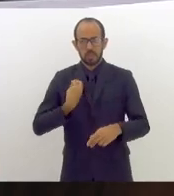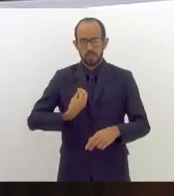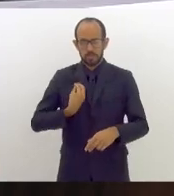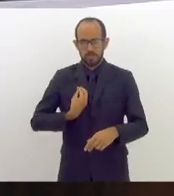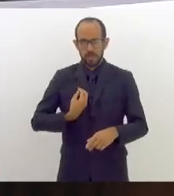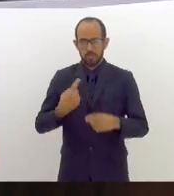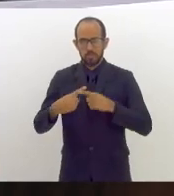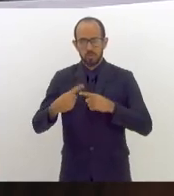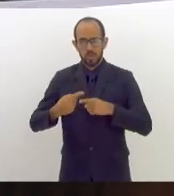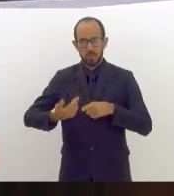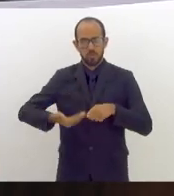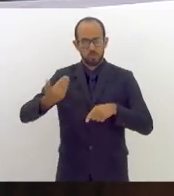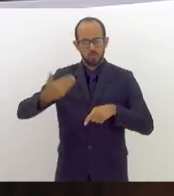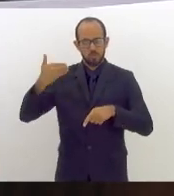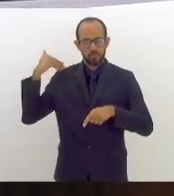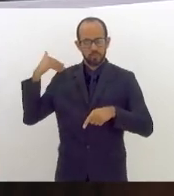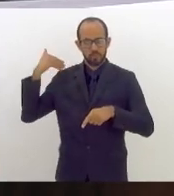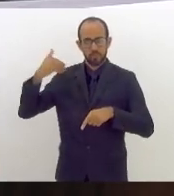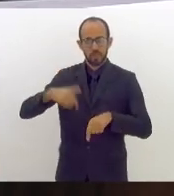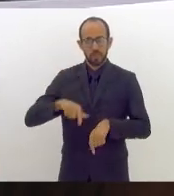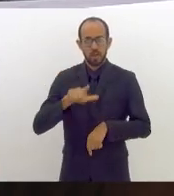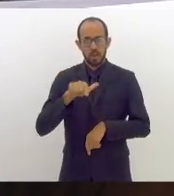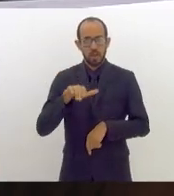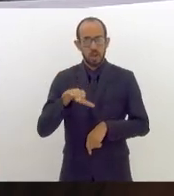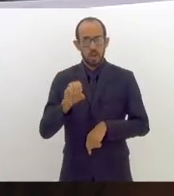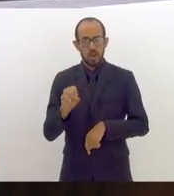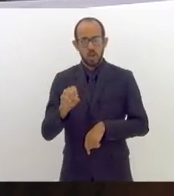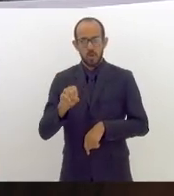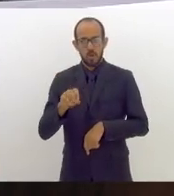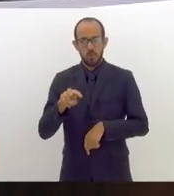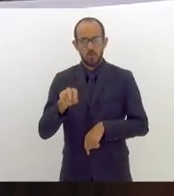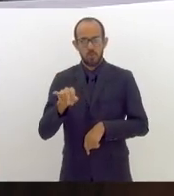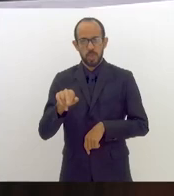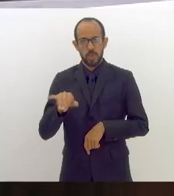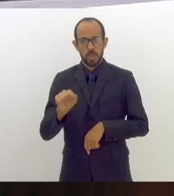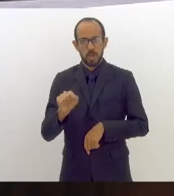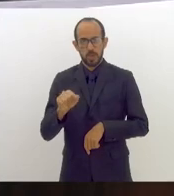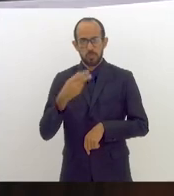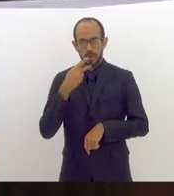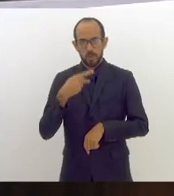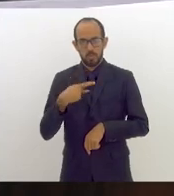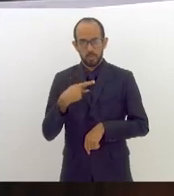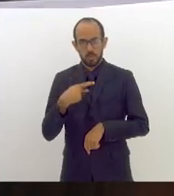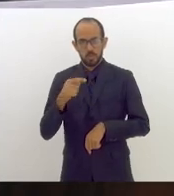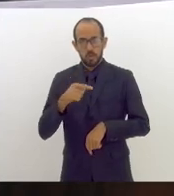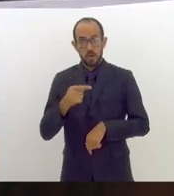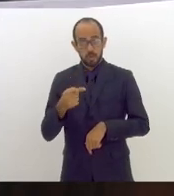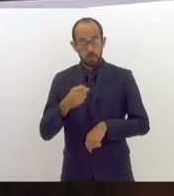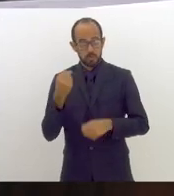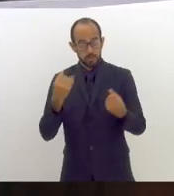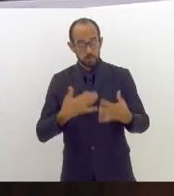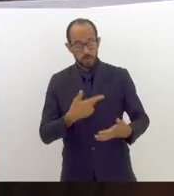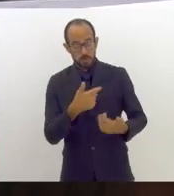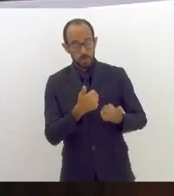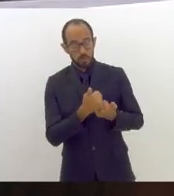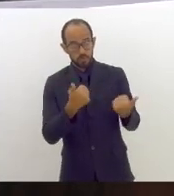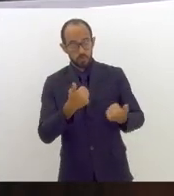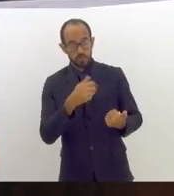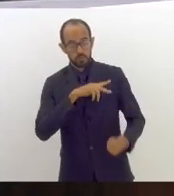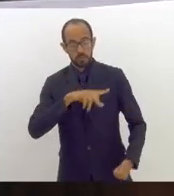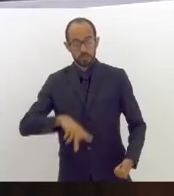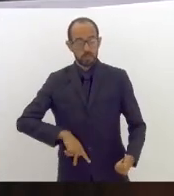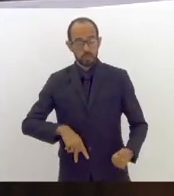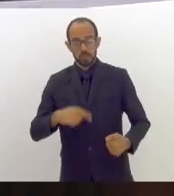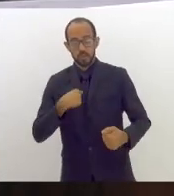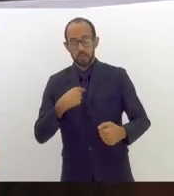atrás o deputado Leo Vieira chegou para Antonio fala lá com o vice-presidente porque eu tenho que entregar essa medalha para